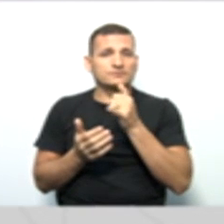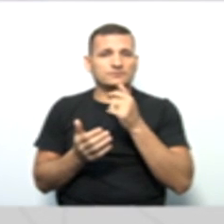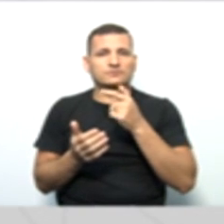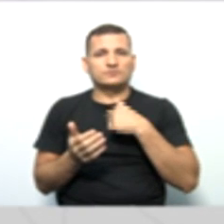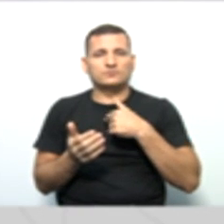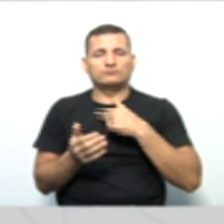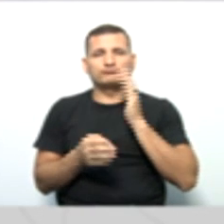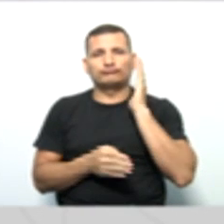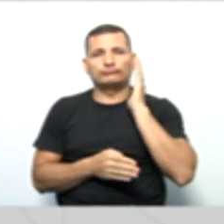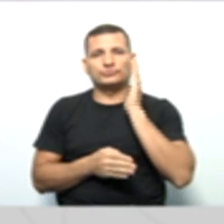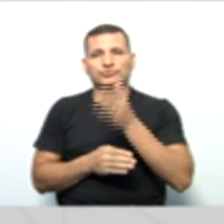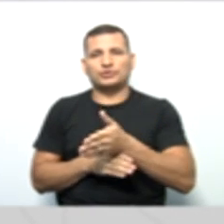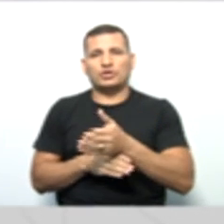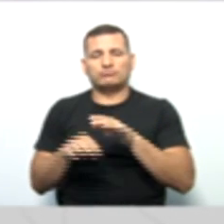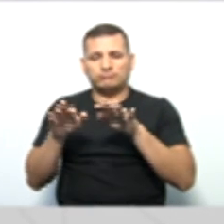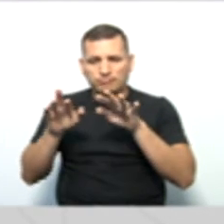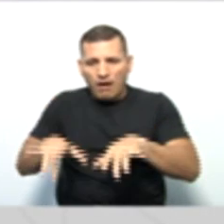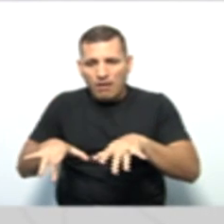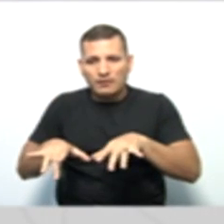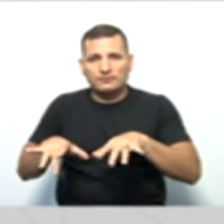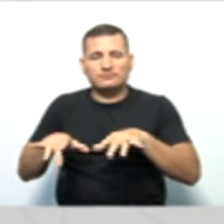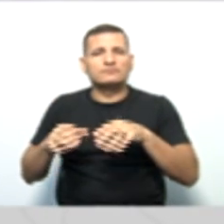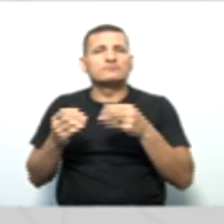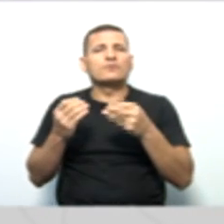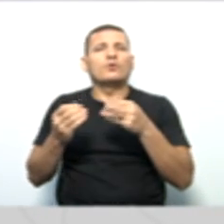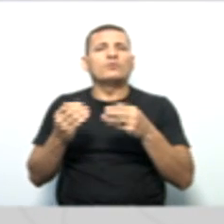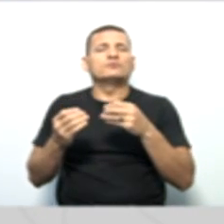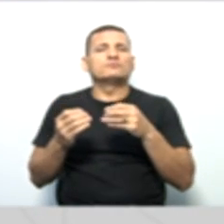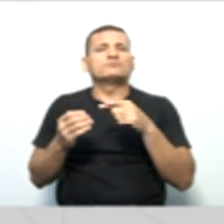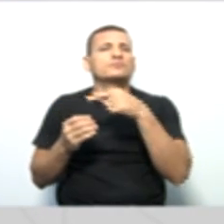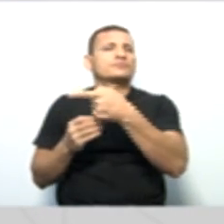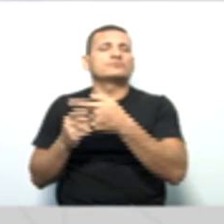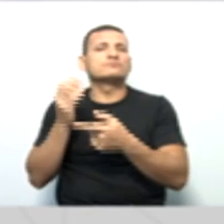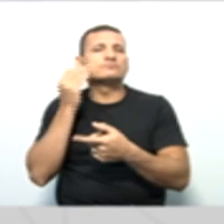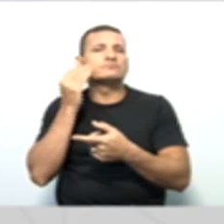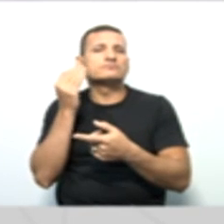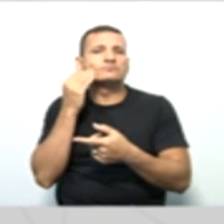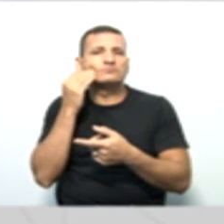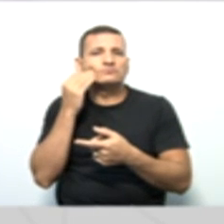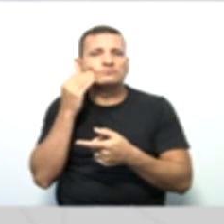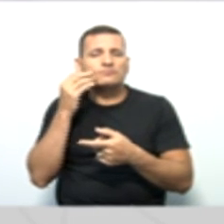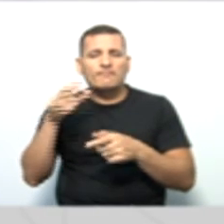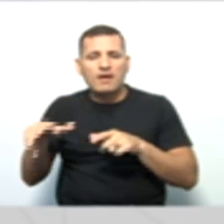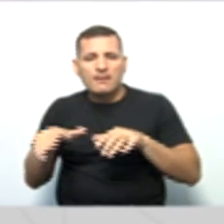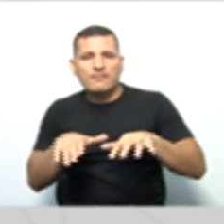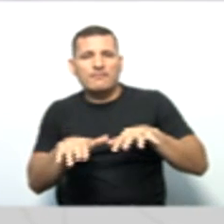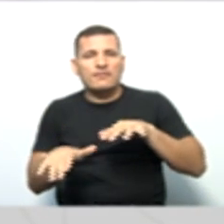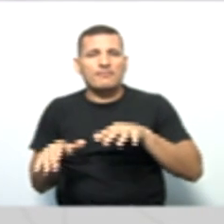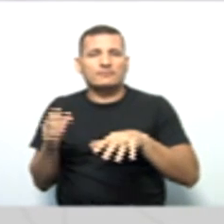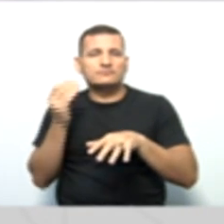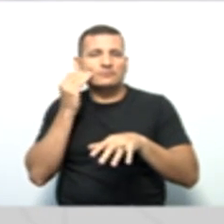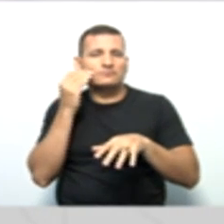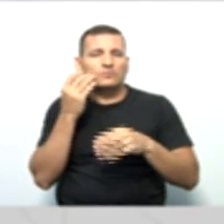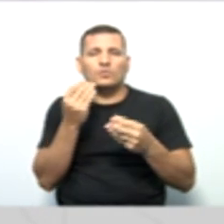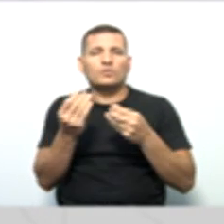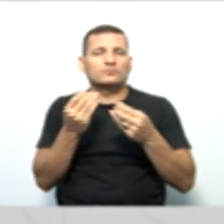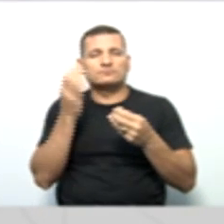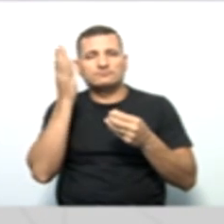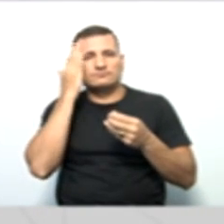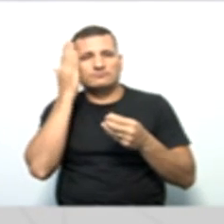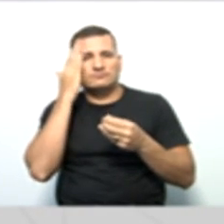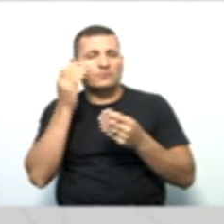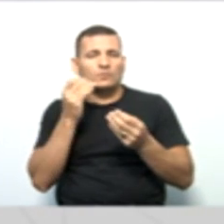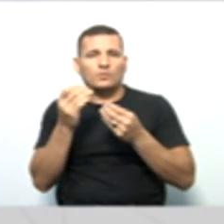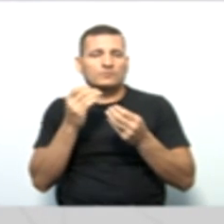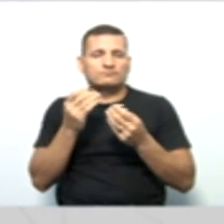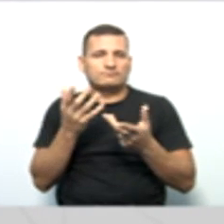direto para minha codificação, como que vai ficar o meu teste? Não é isso? Como que eu vou saber? Como que eu vou realizar o